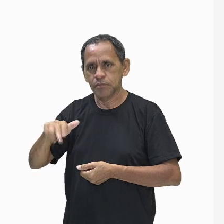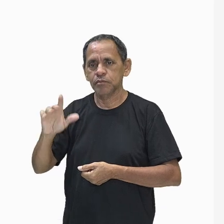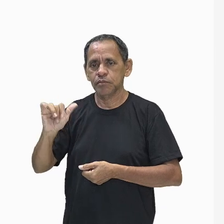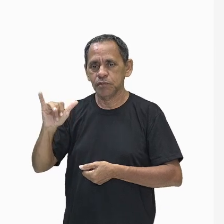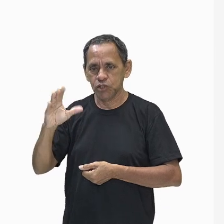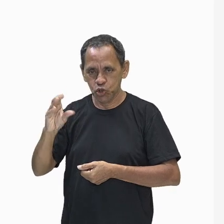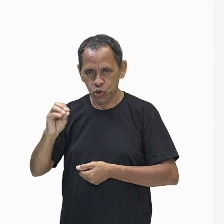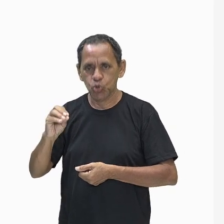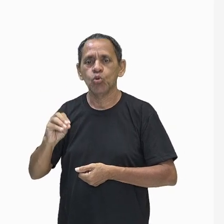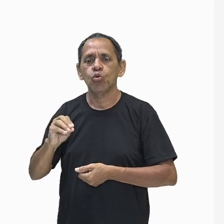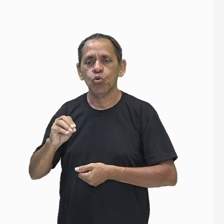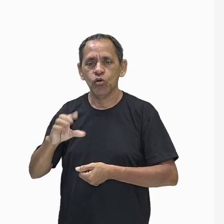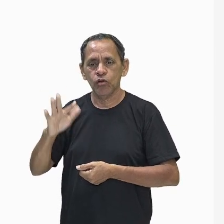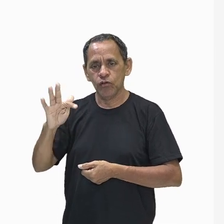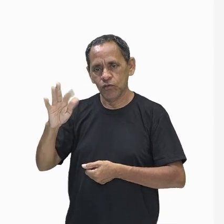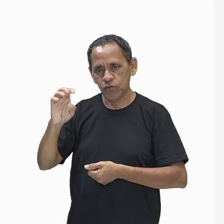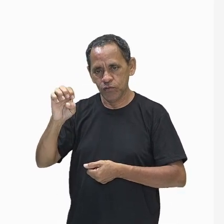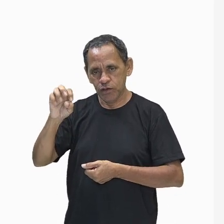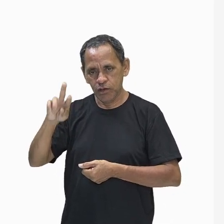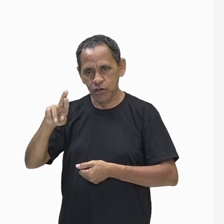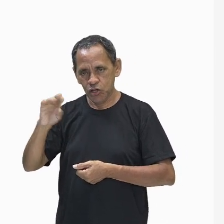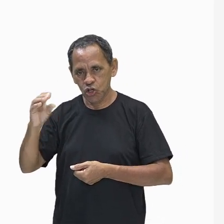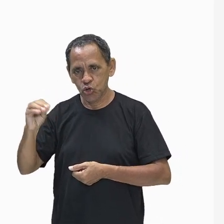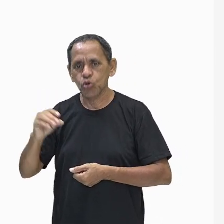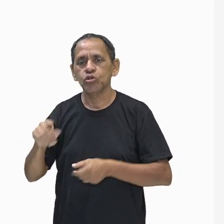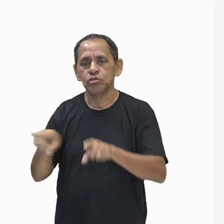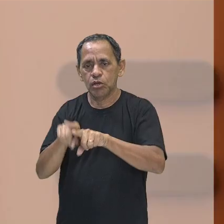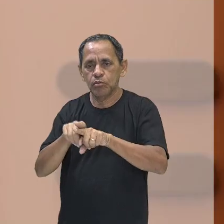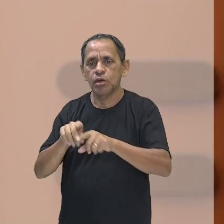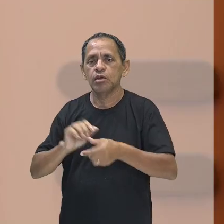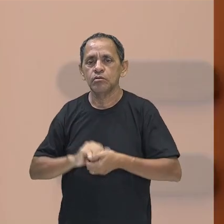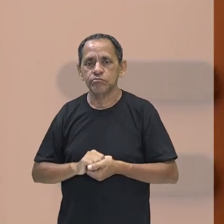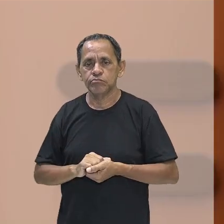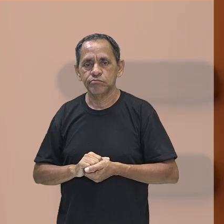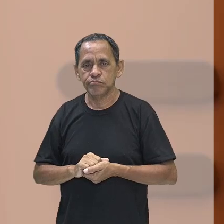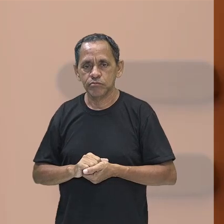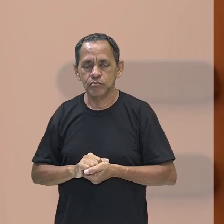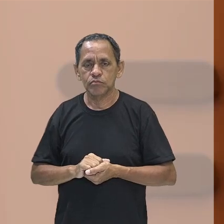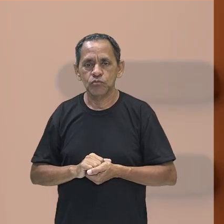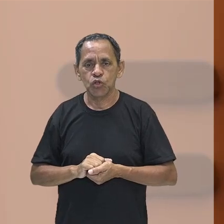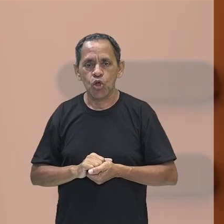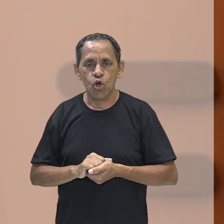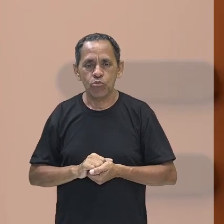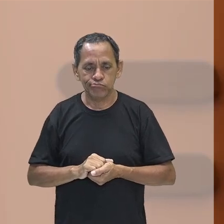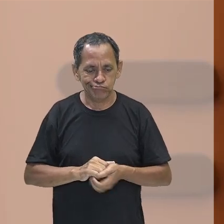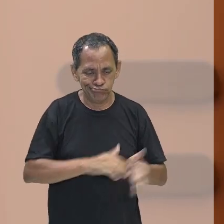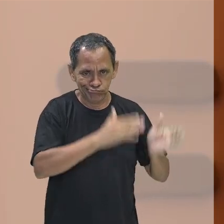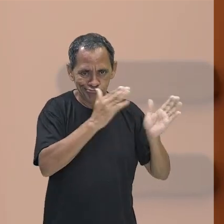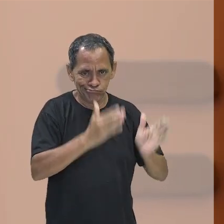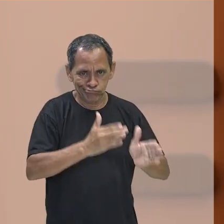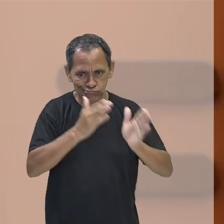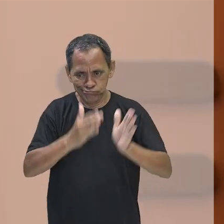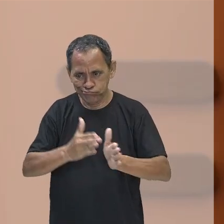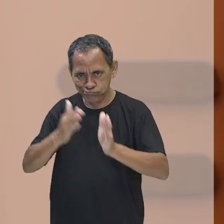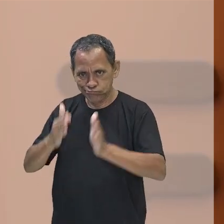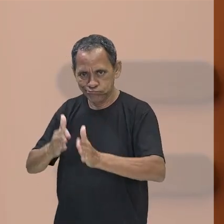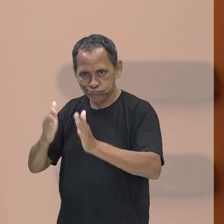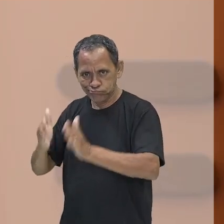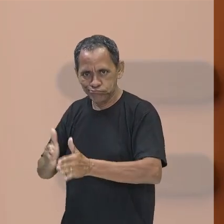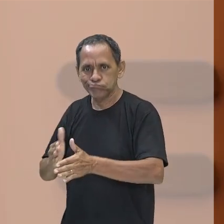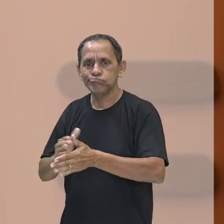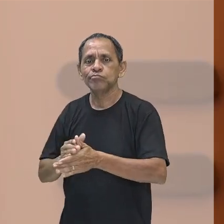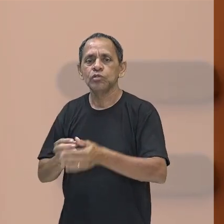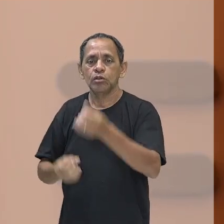produzidos a priori, tá, gente? De pedra lascada, tá, gente? E passa a ser produzido por metais. Foi